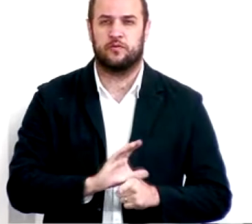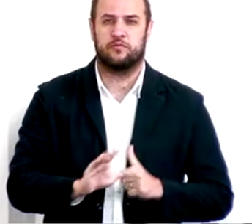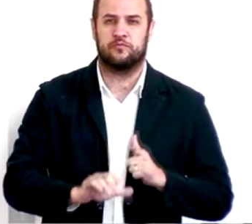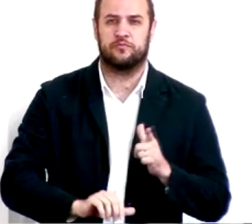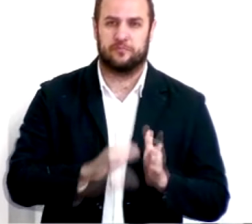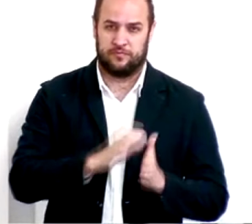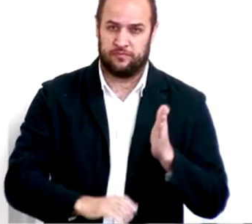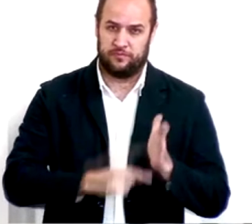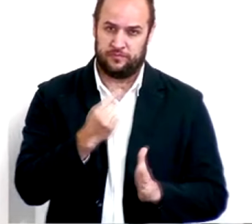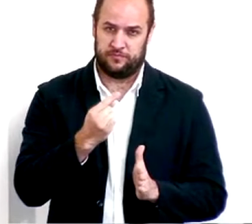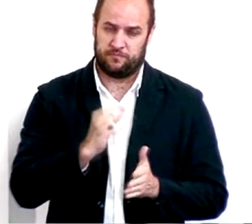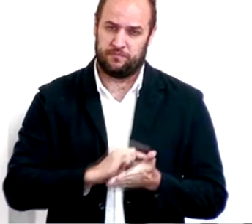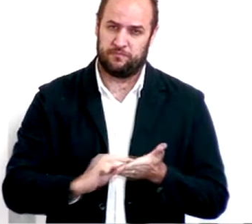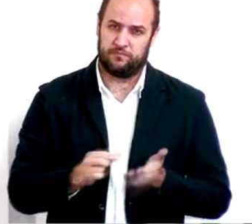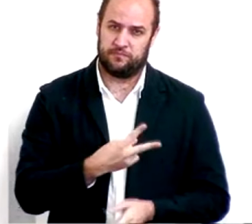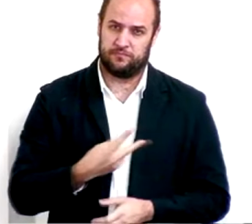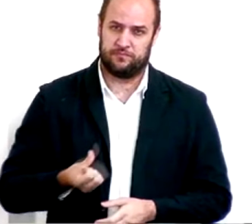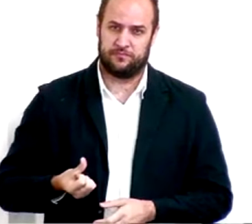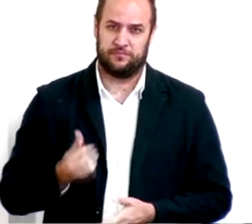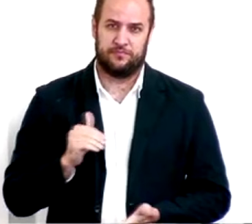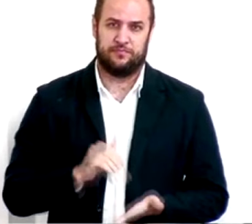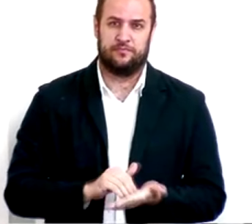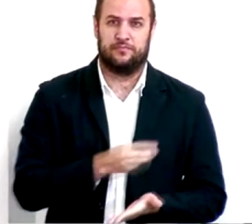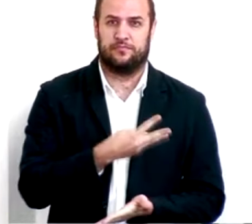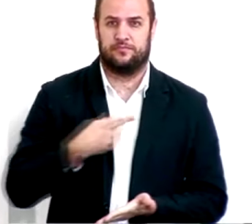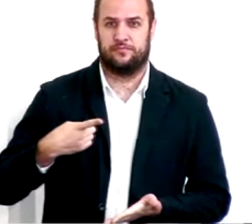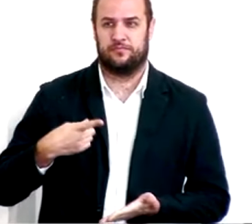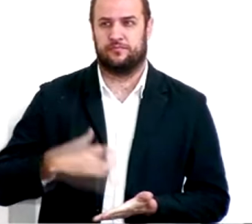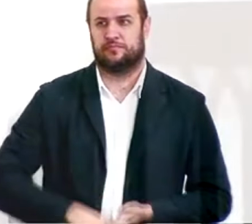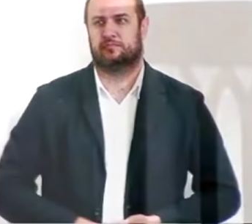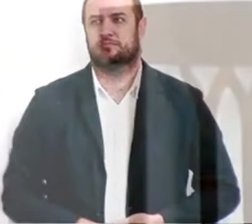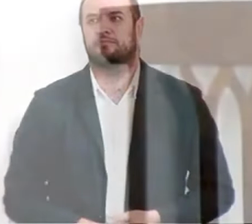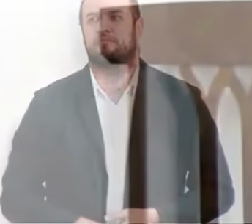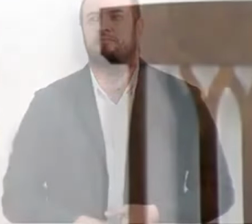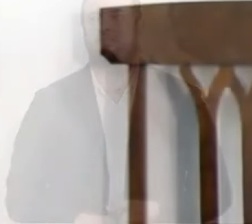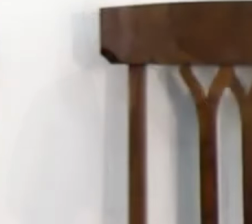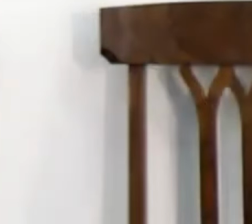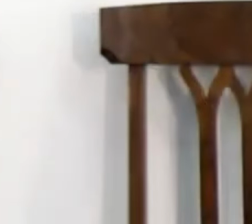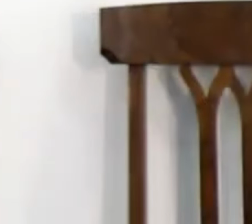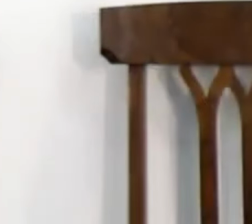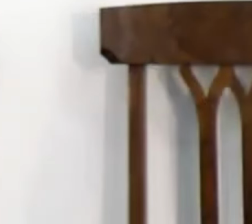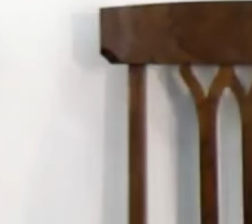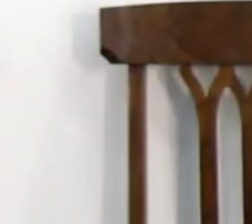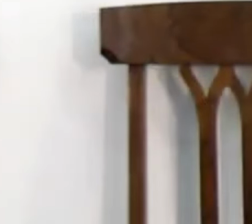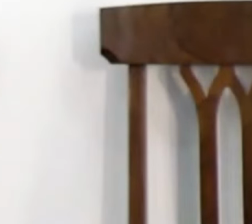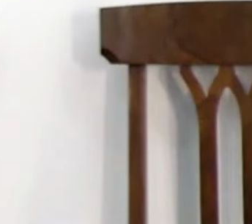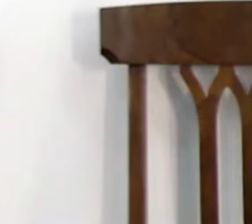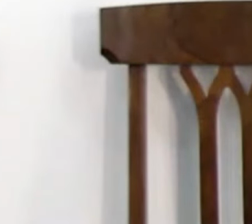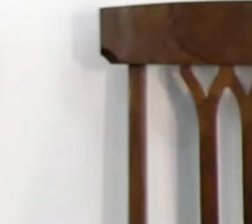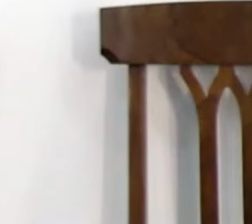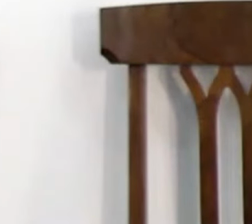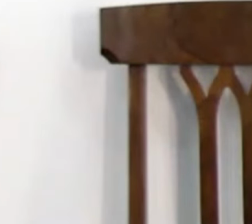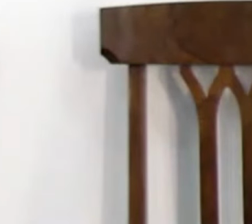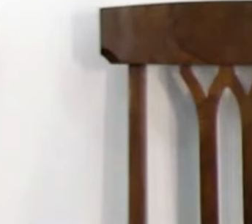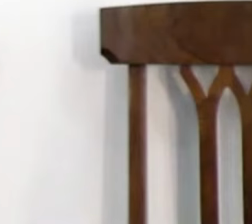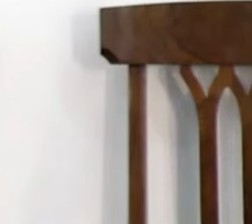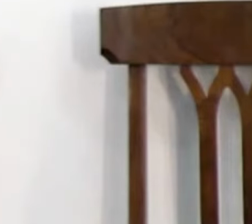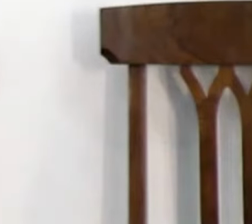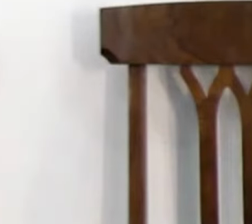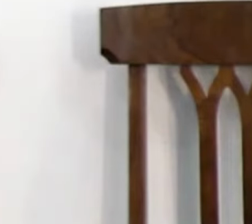primeiro Versículo 26 a 31 primeiro aos Coríntios 1 26